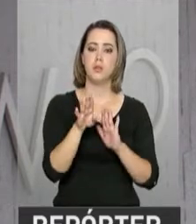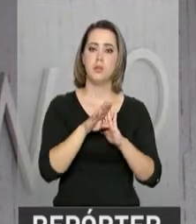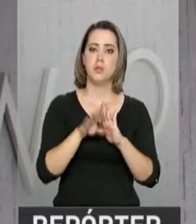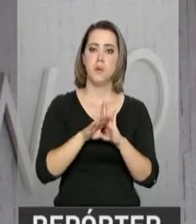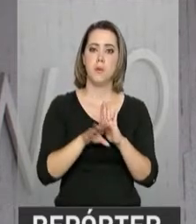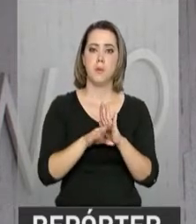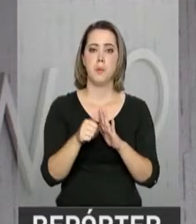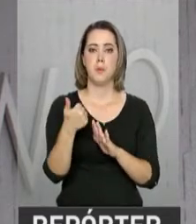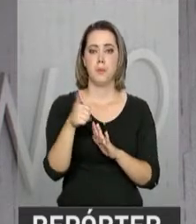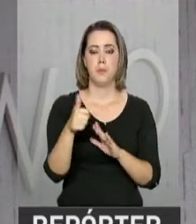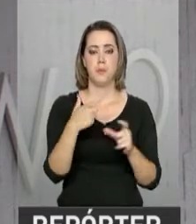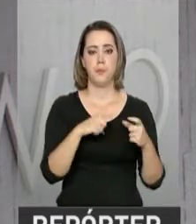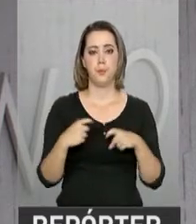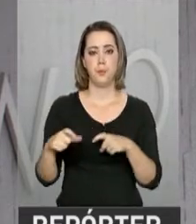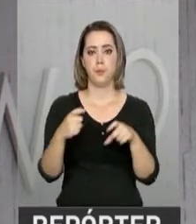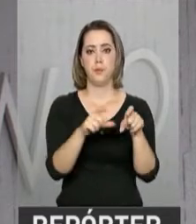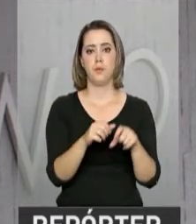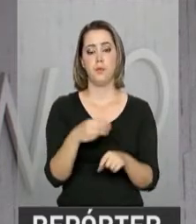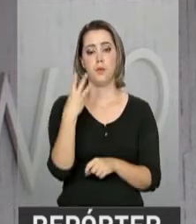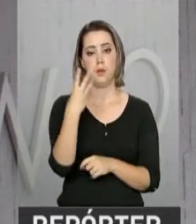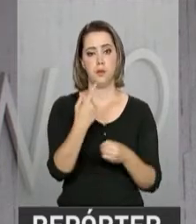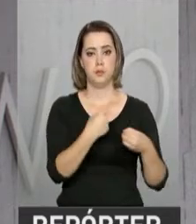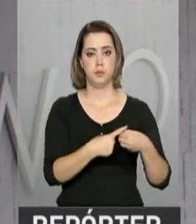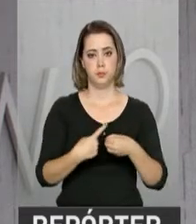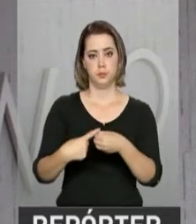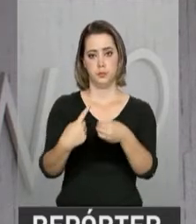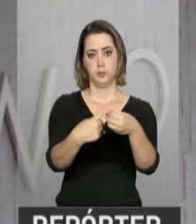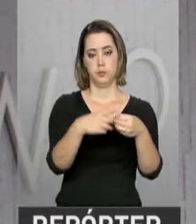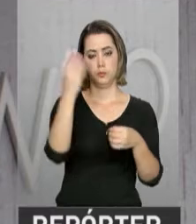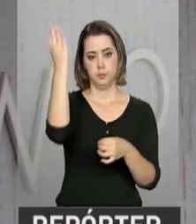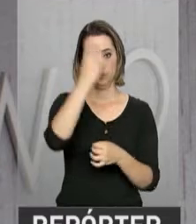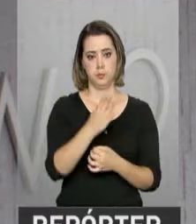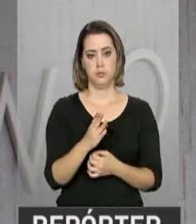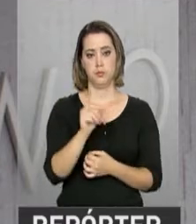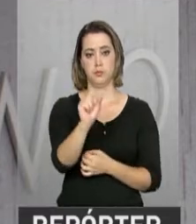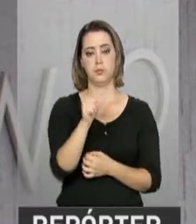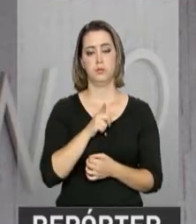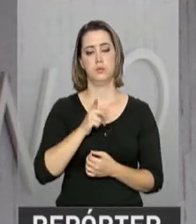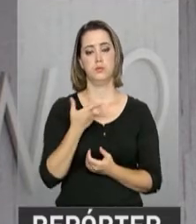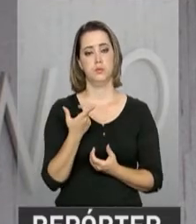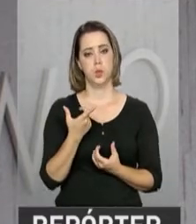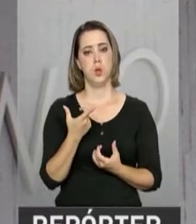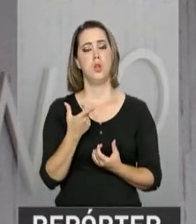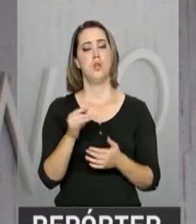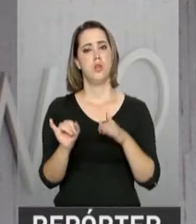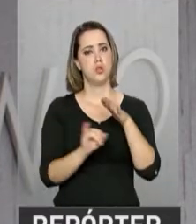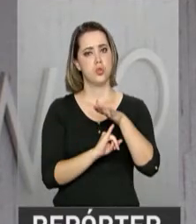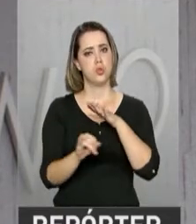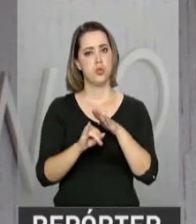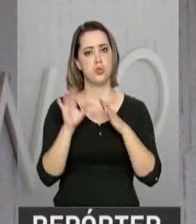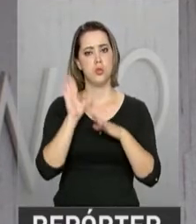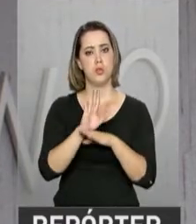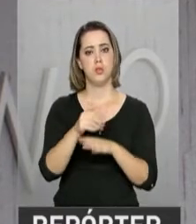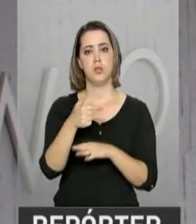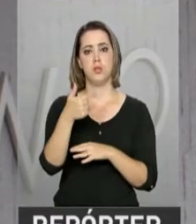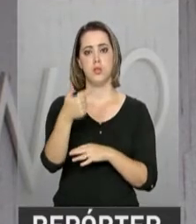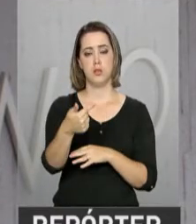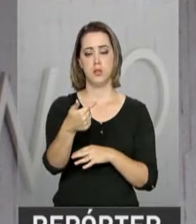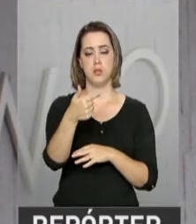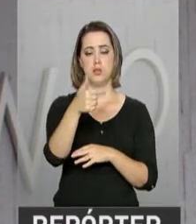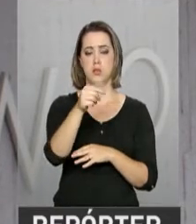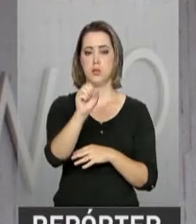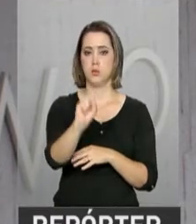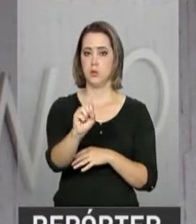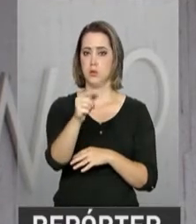em 11 estados e três municípios brasileiros a instituição atende 187 países e é a